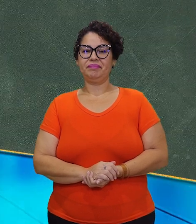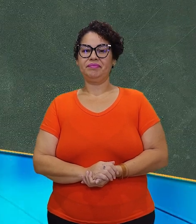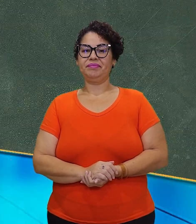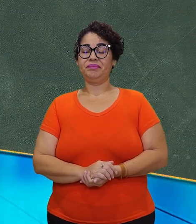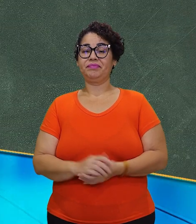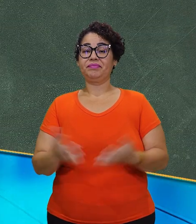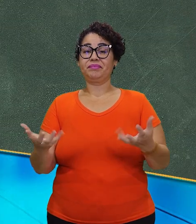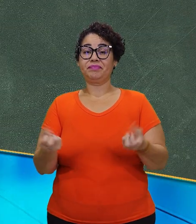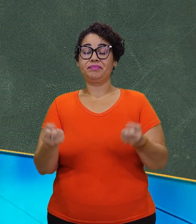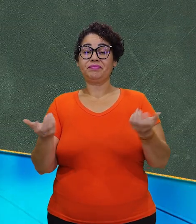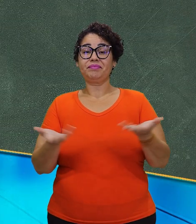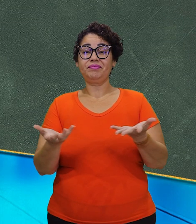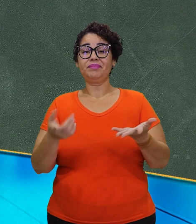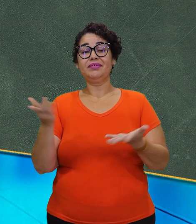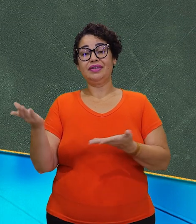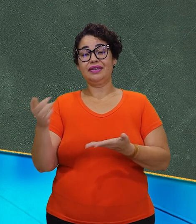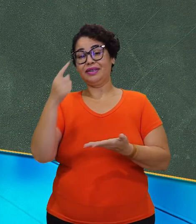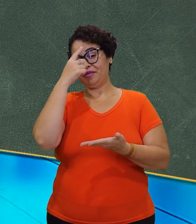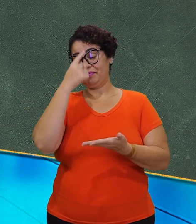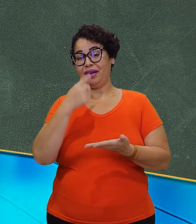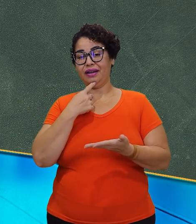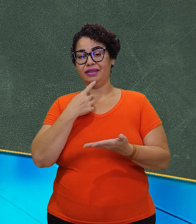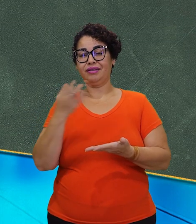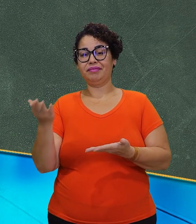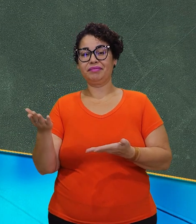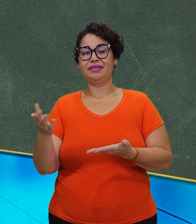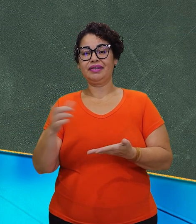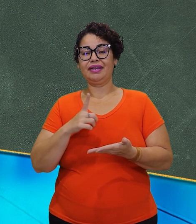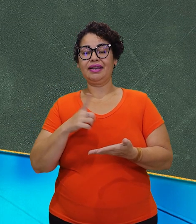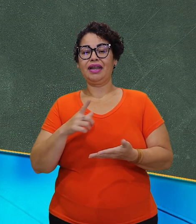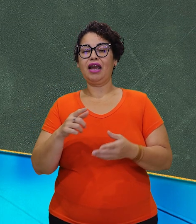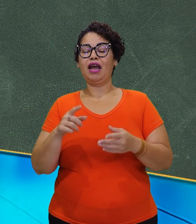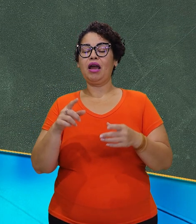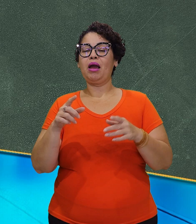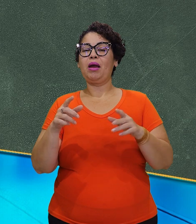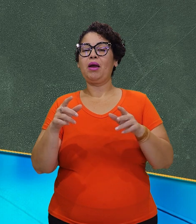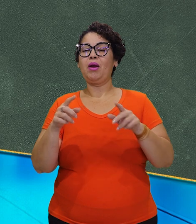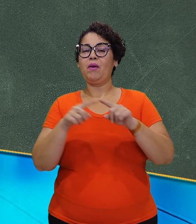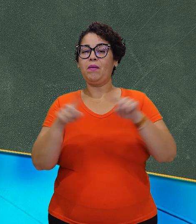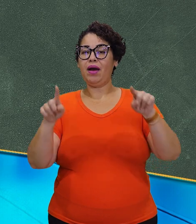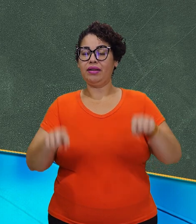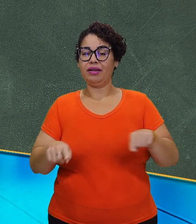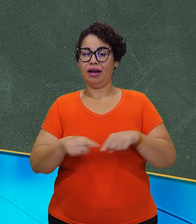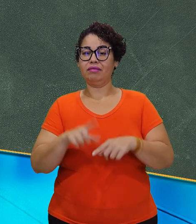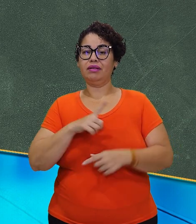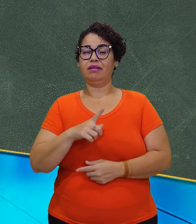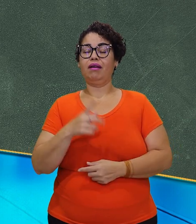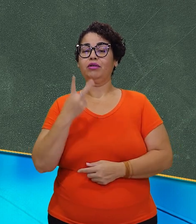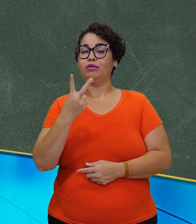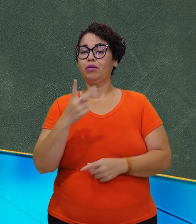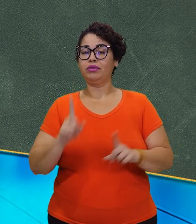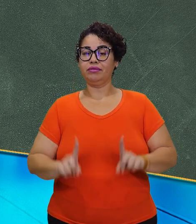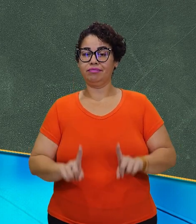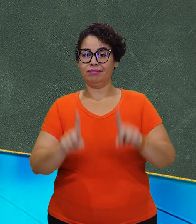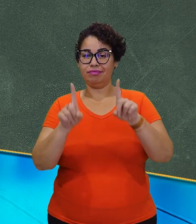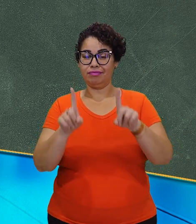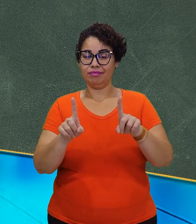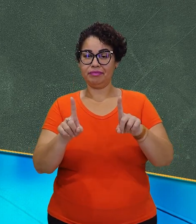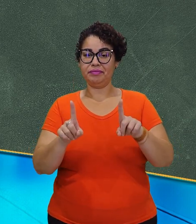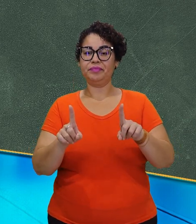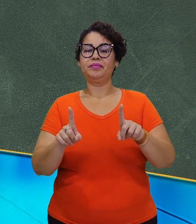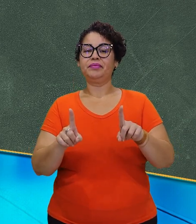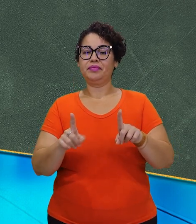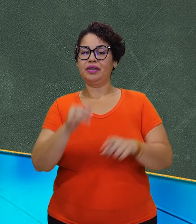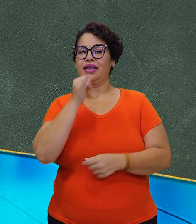Bom, pessoal, vamos falar agora do trapézio. O trapézio é o quadrilátero que possui, ao menos, 2 lados paralelos.